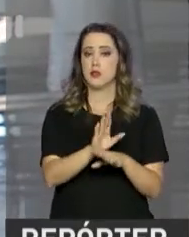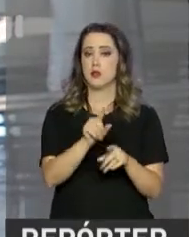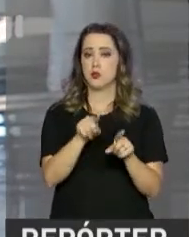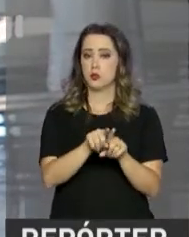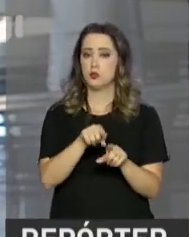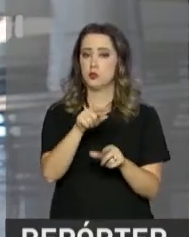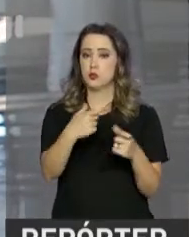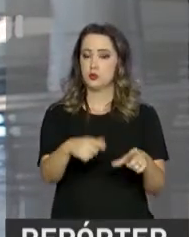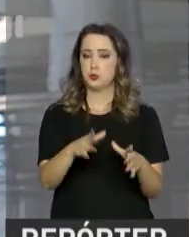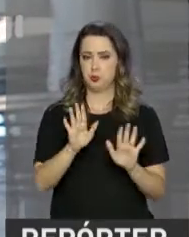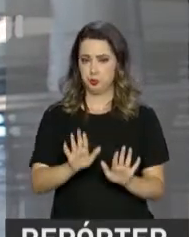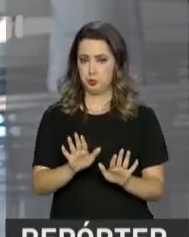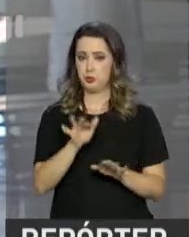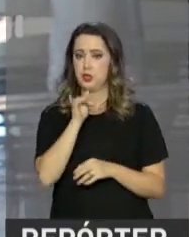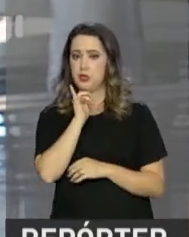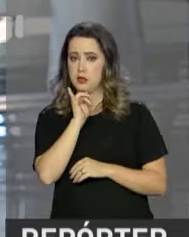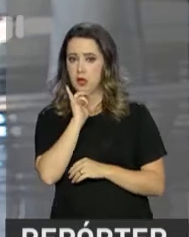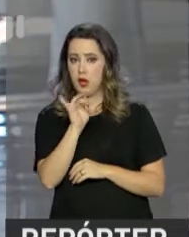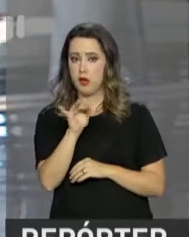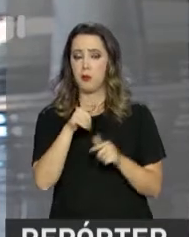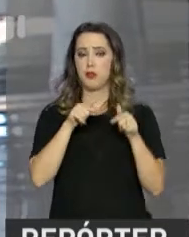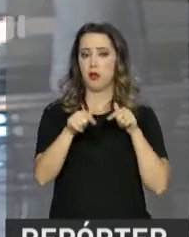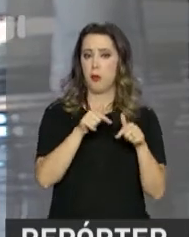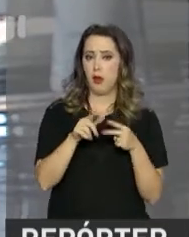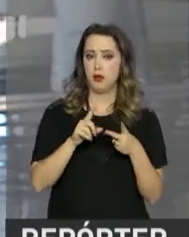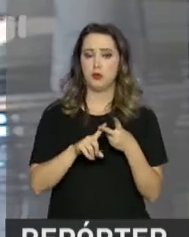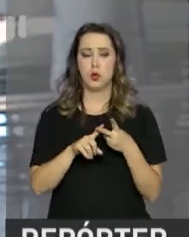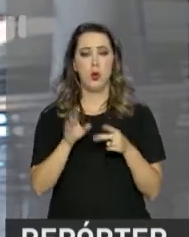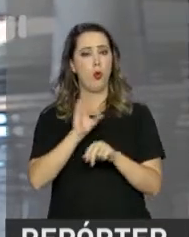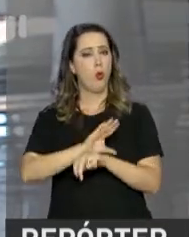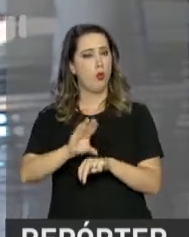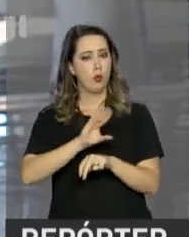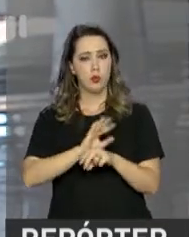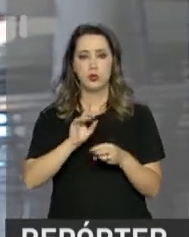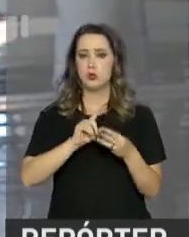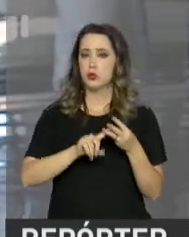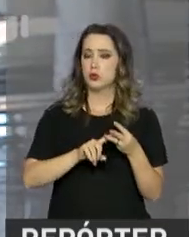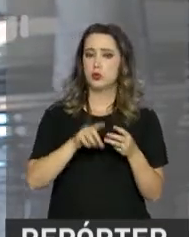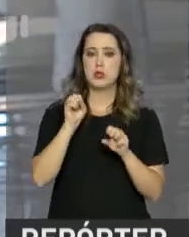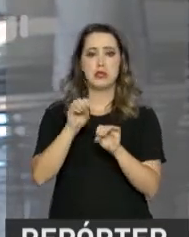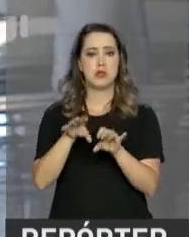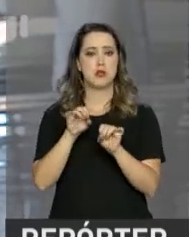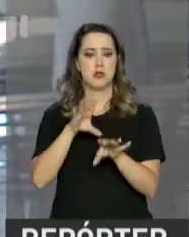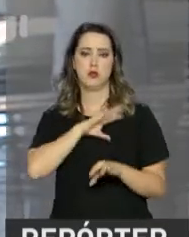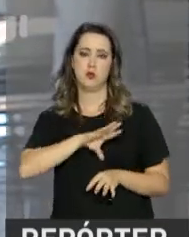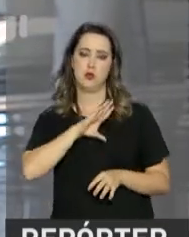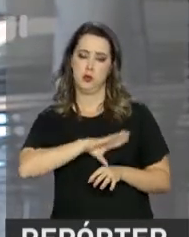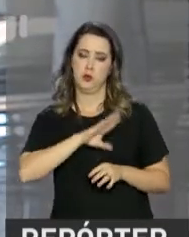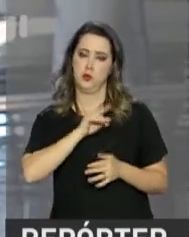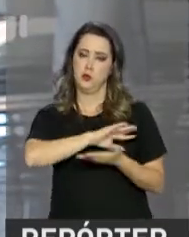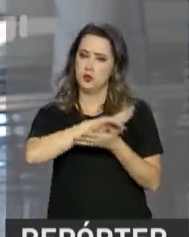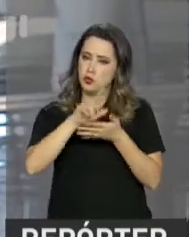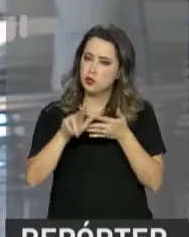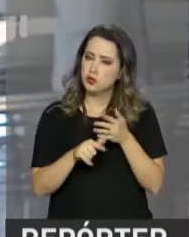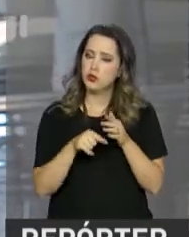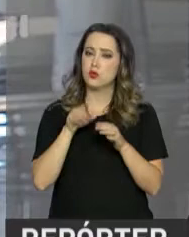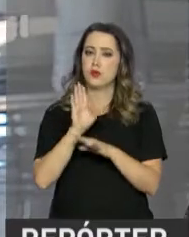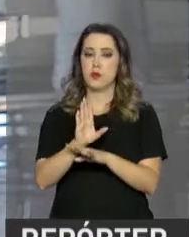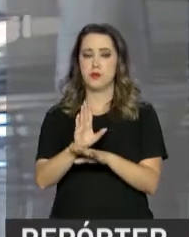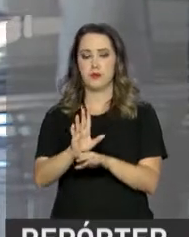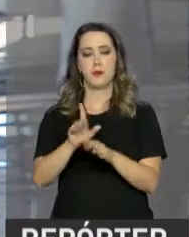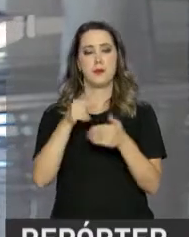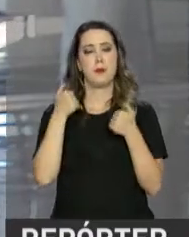por exemplo o direcionamento para vagas no mercado de trabalho cursos de qualificação e aulas de português por exemplo